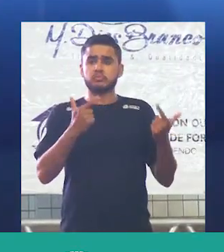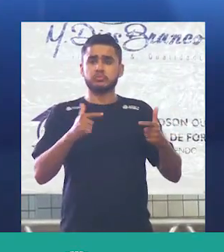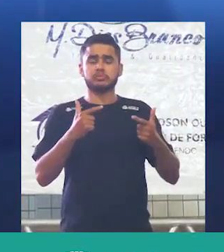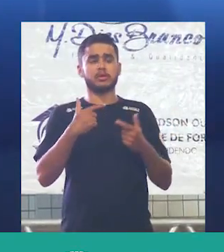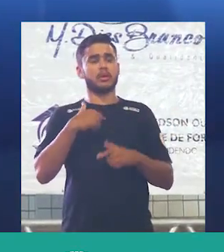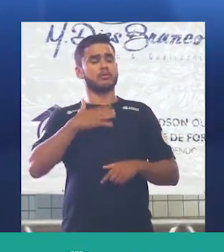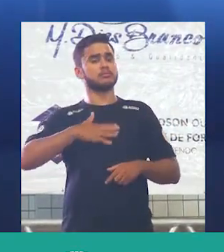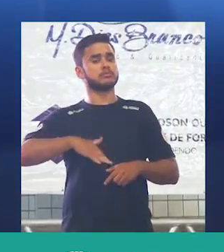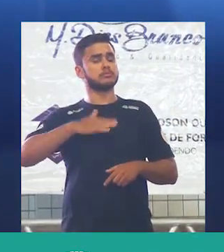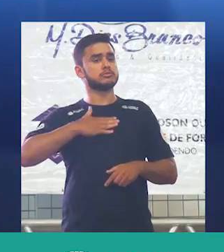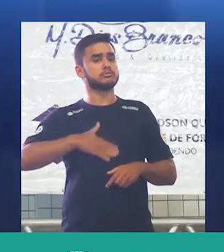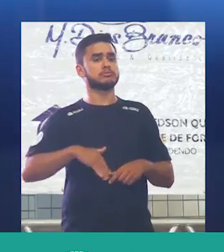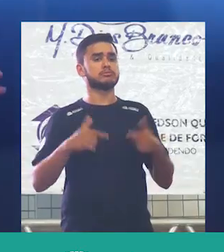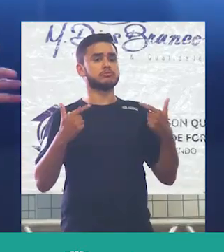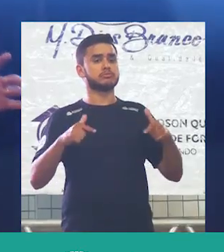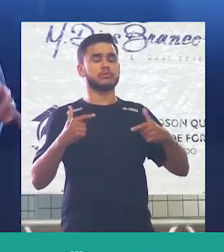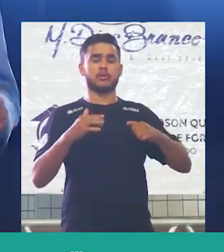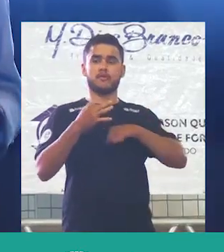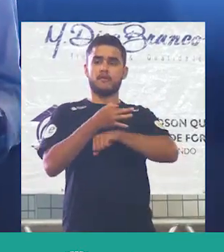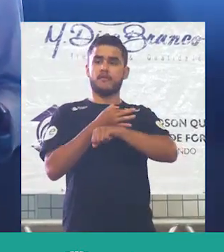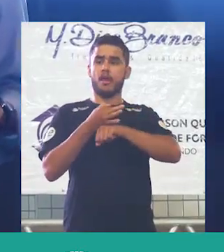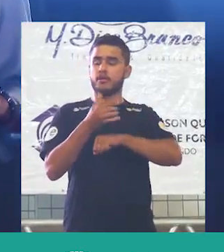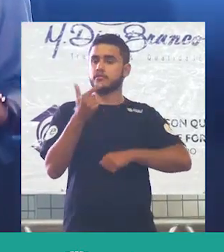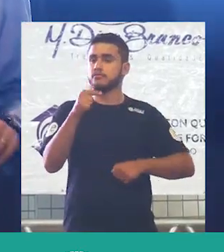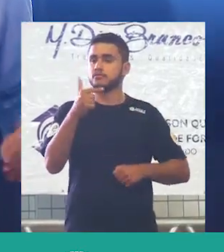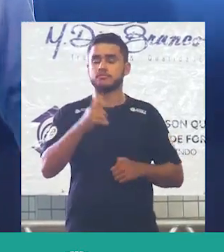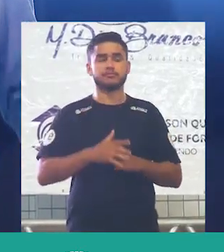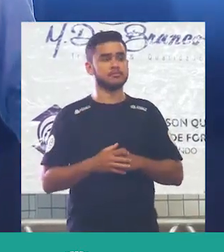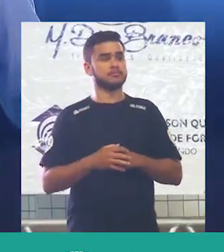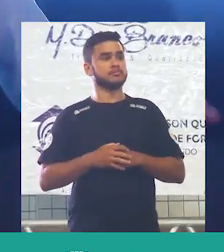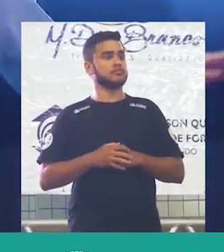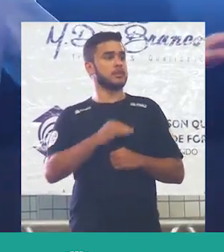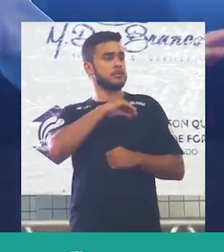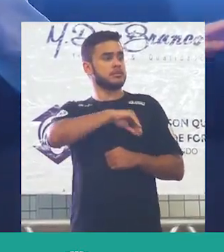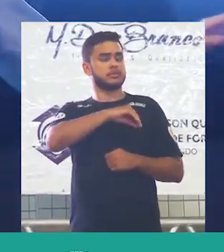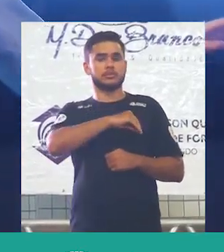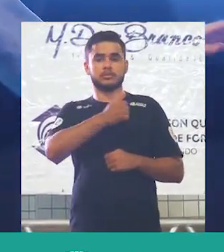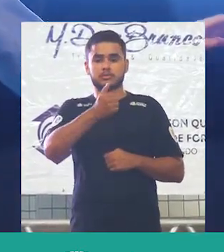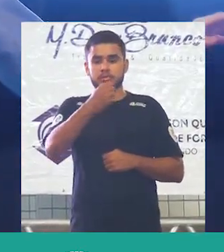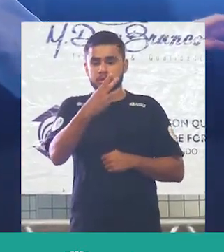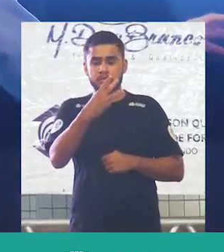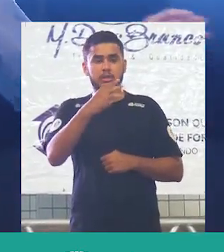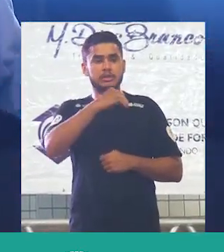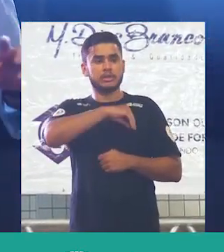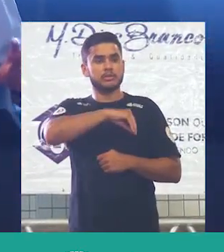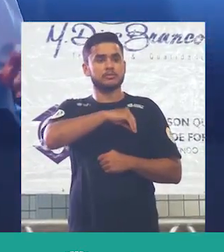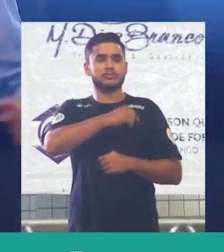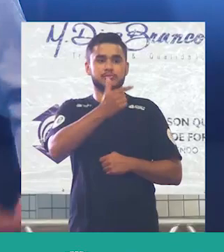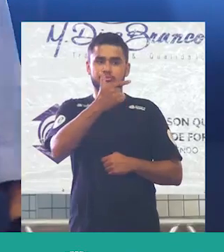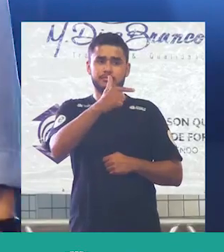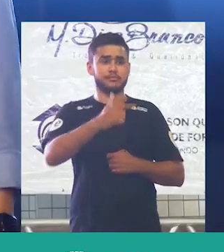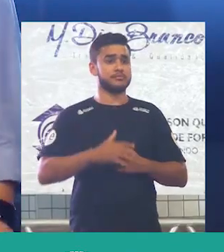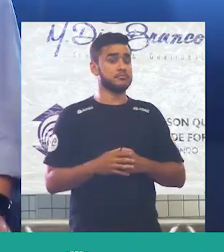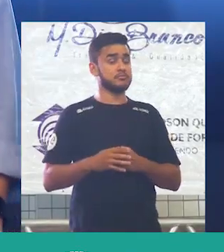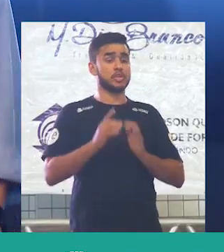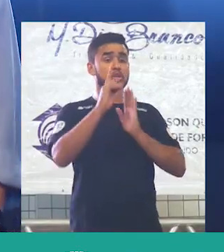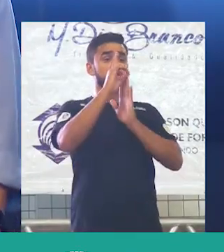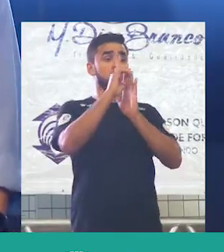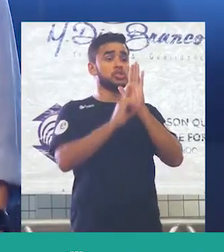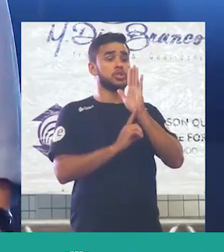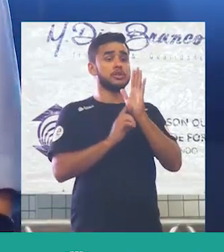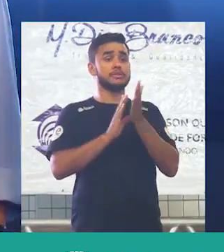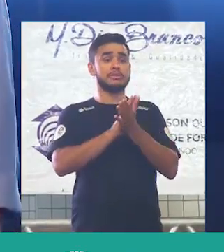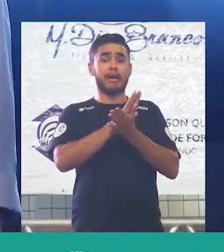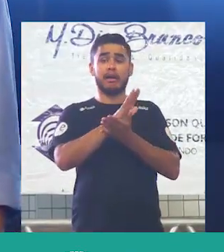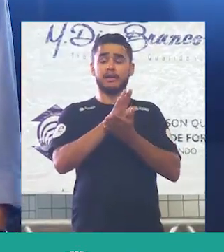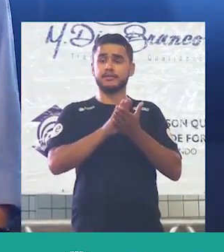semanal remunerado, não tem férias, não tem 13º, não tem direito a nada, porque até